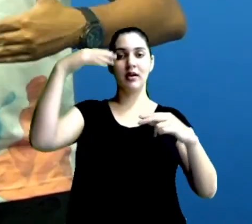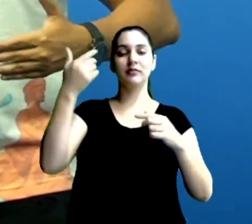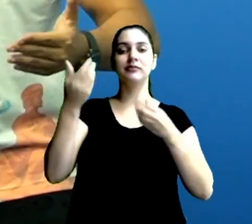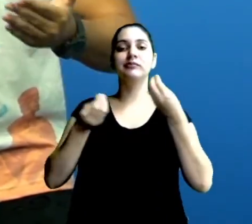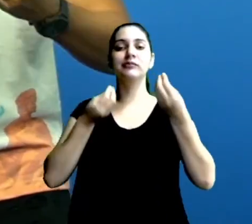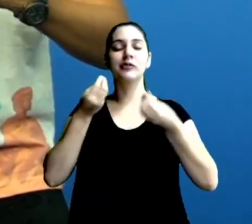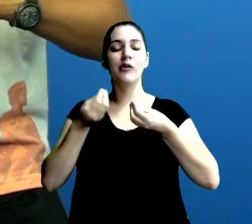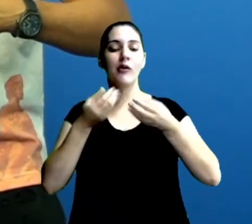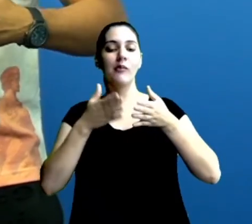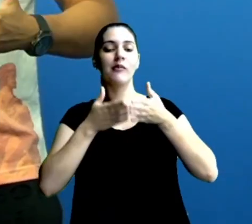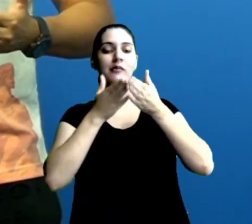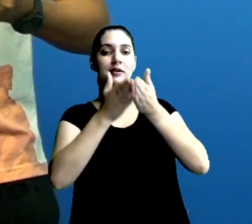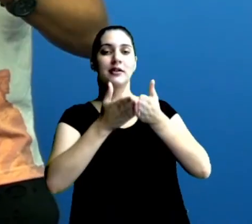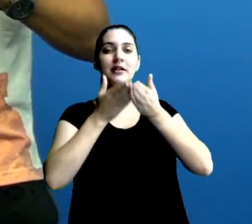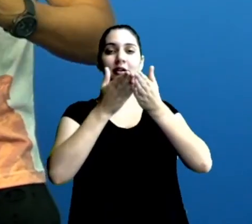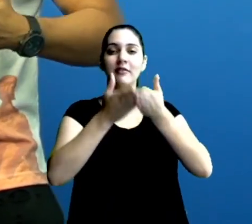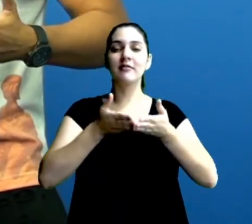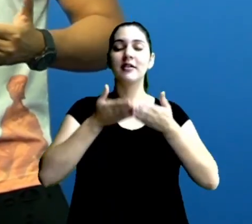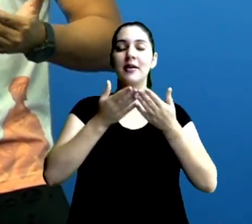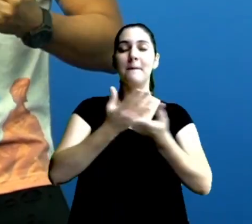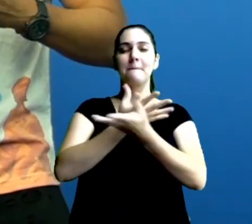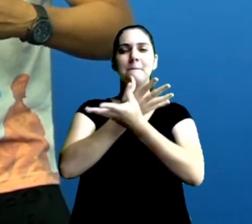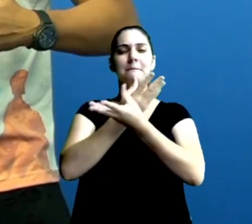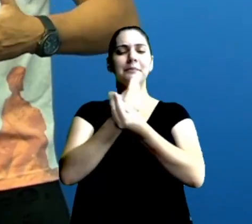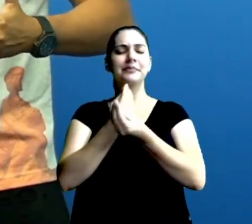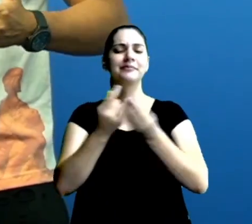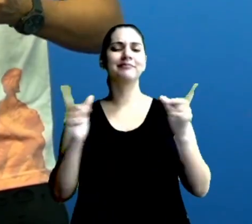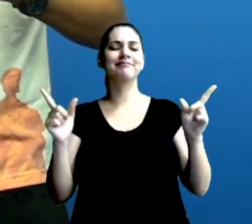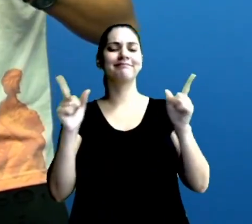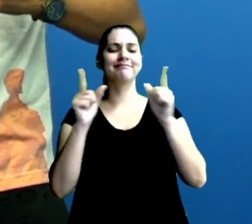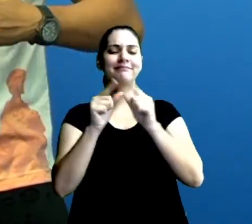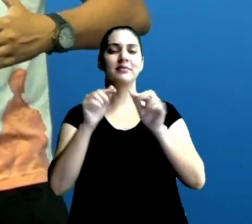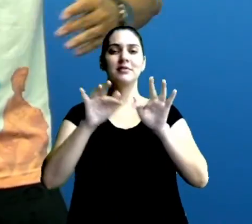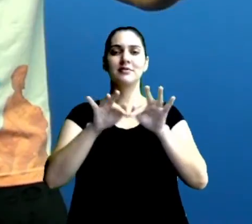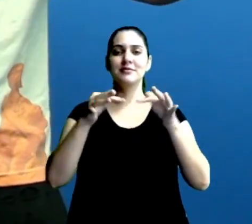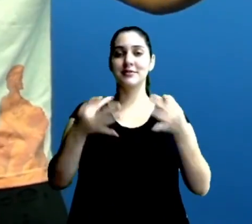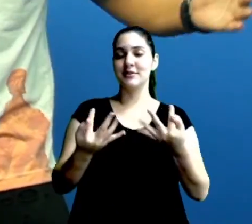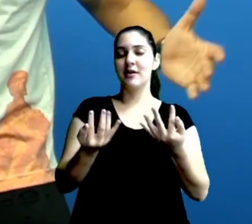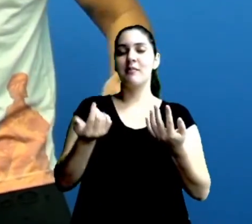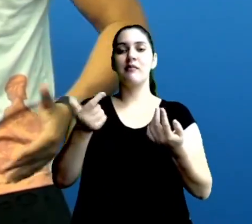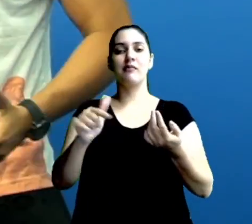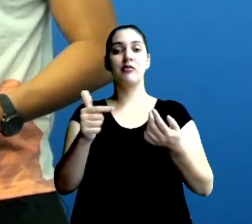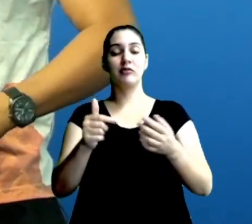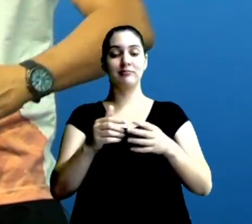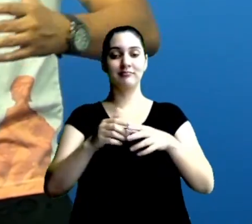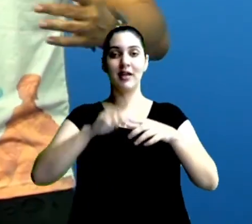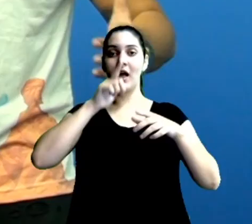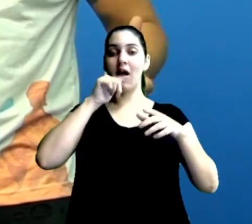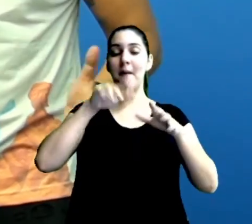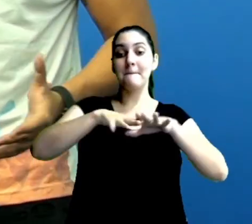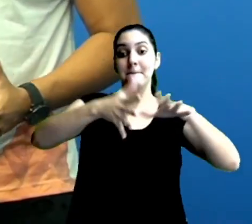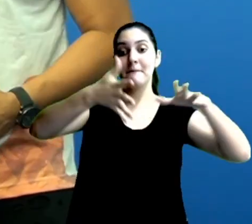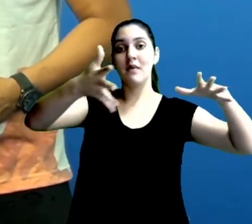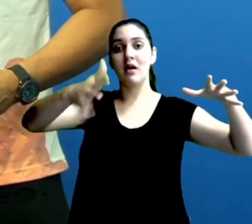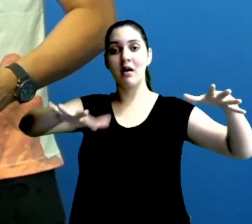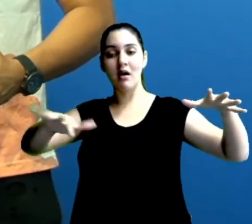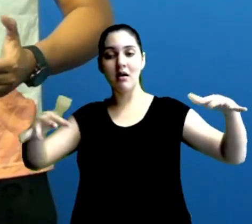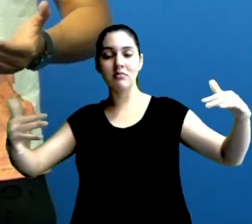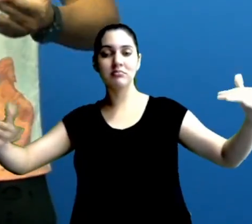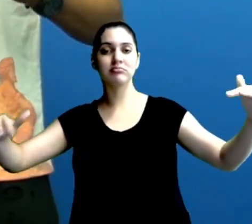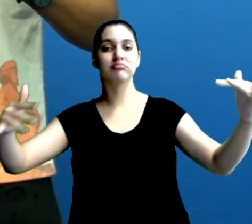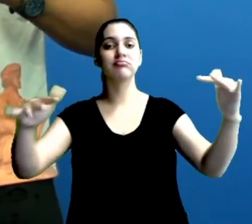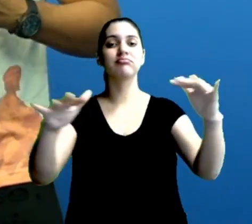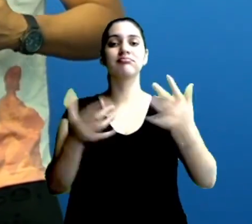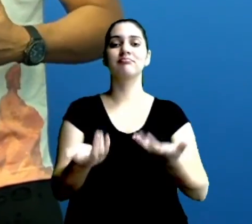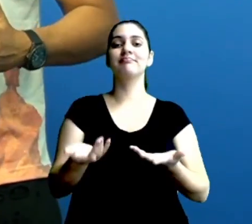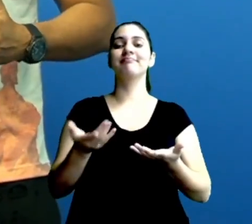A navegação ainda era algo que era muito pequeno, eles não se aventuraram em grandes mares, grandes oceanos.